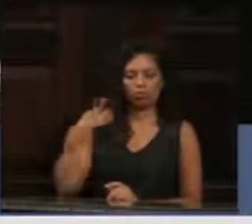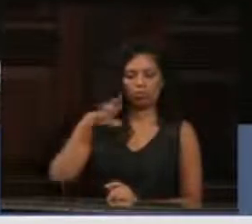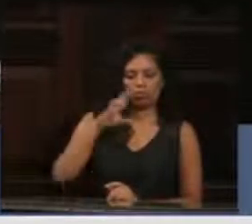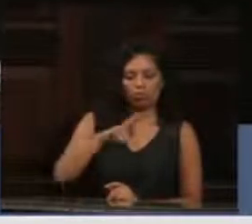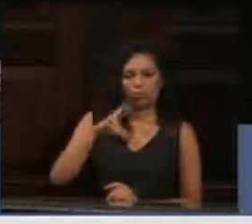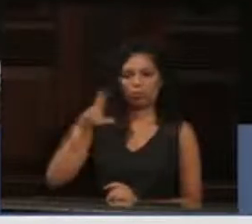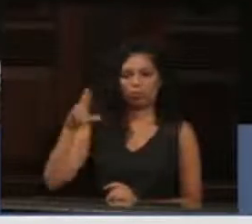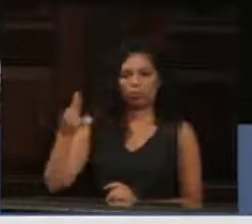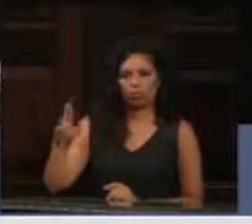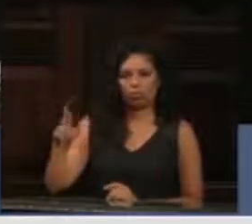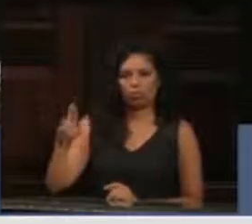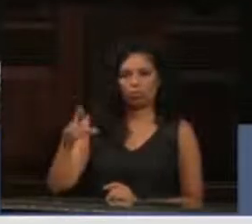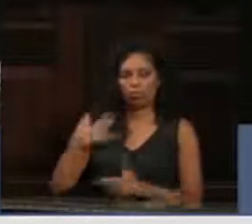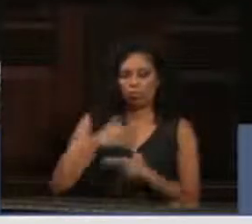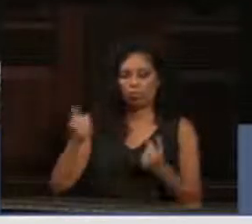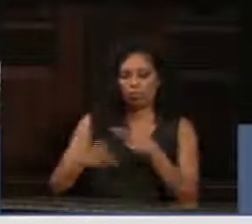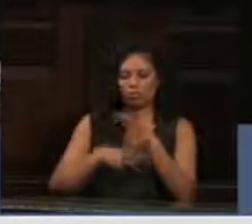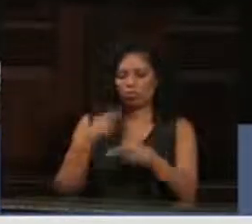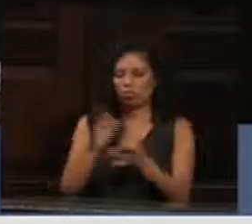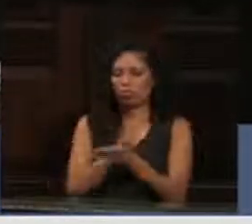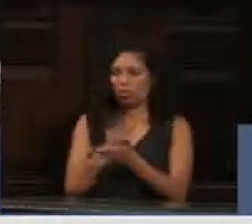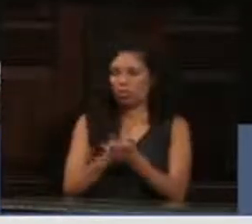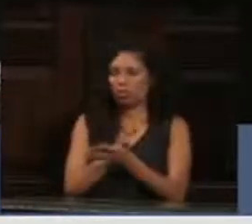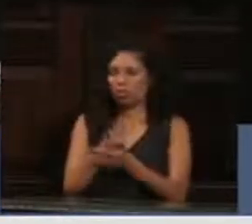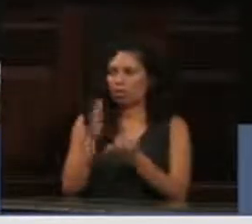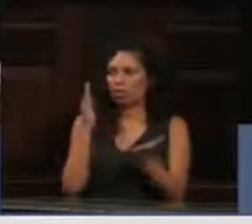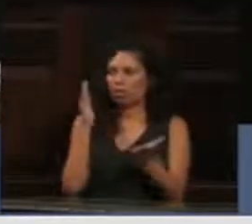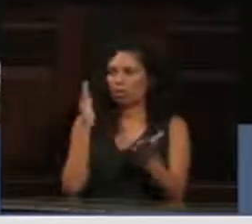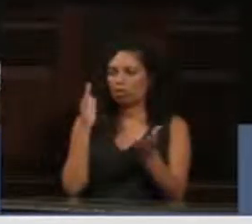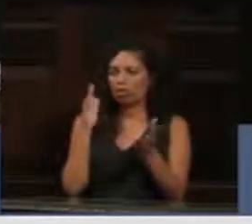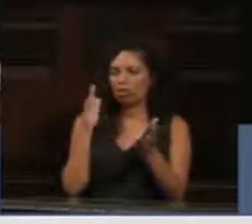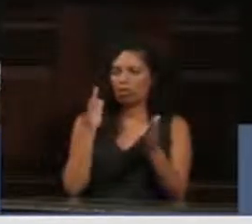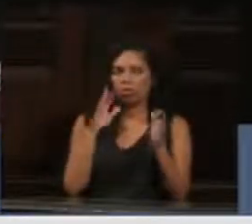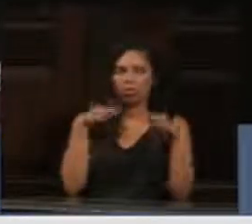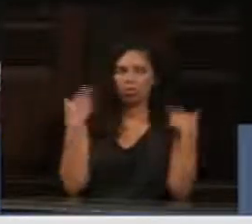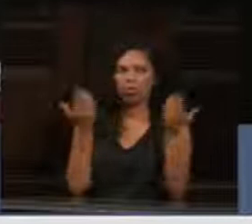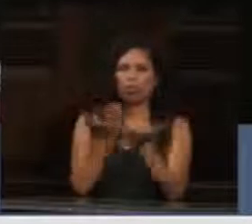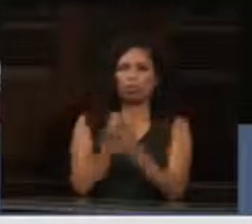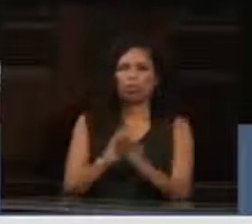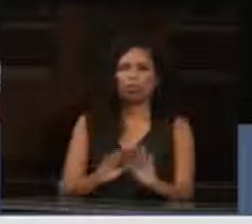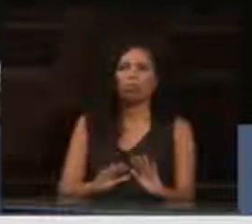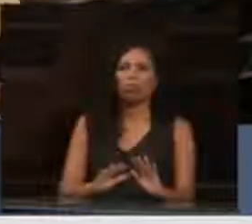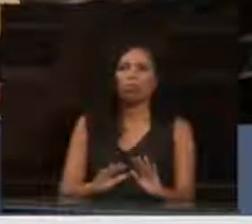Rosângela Gomes. Não havendo mais nada, dou por encerrada a presente sessão.